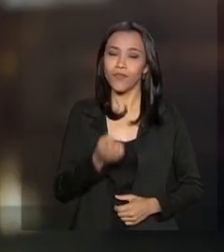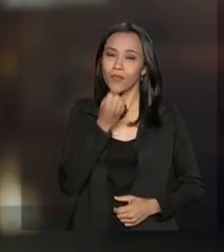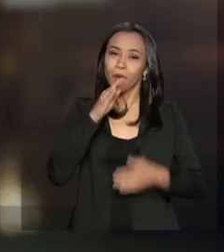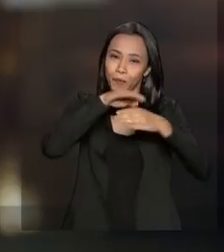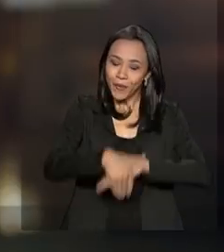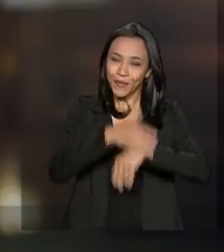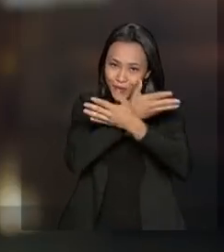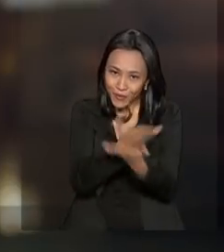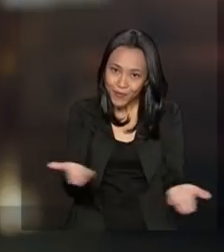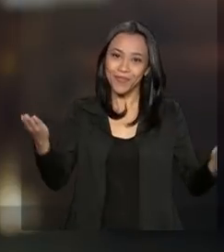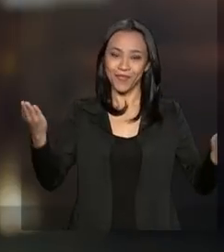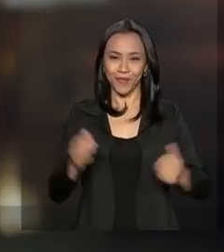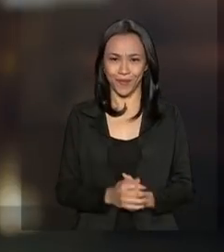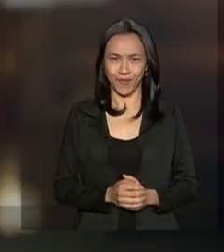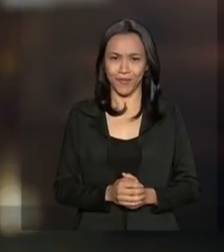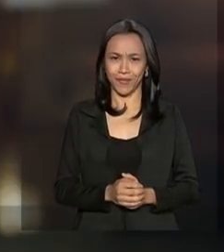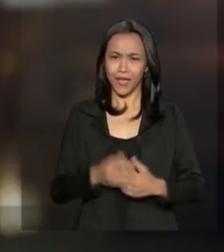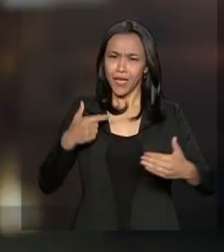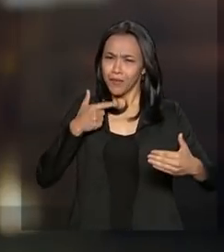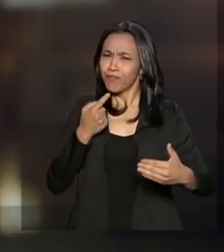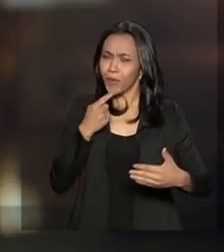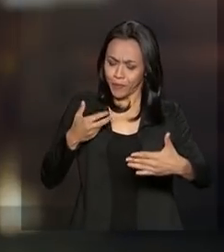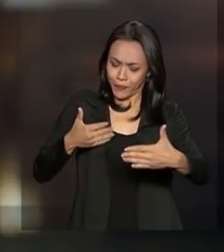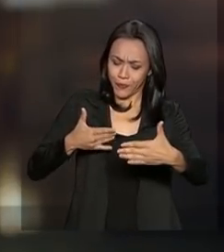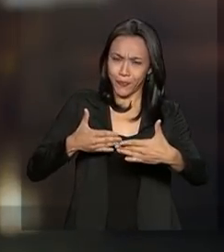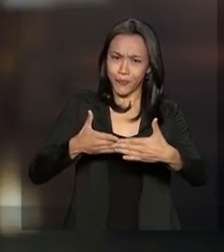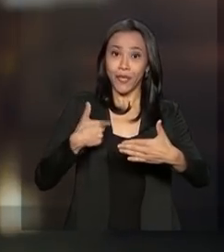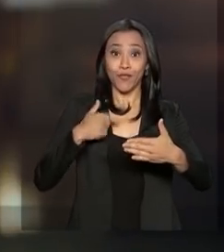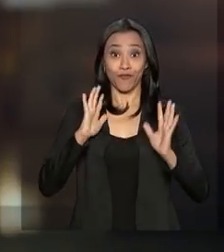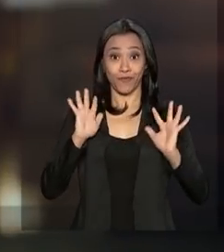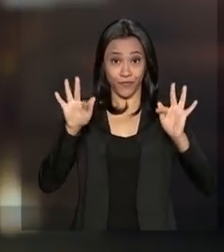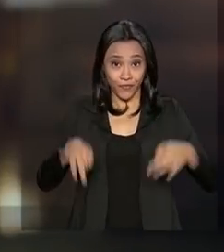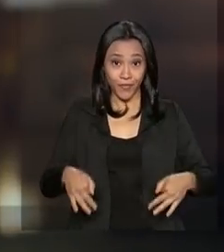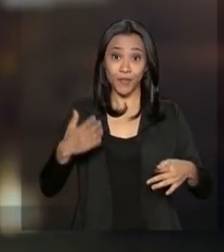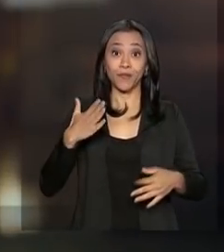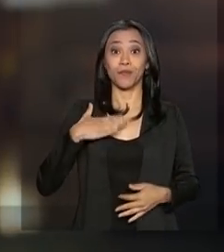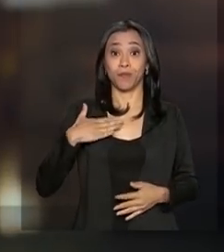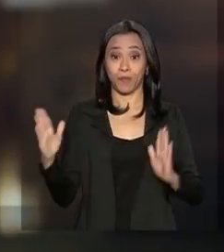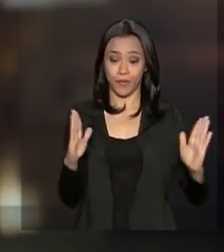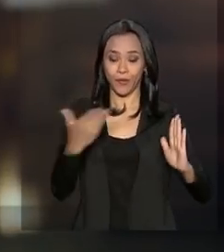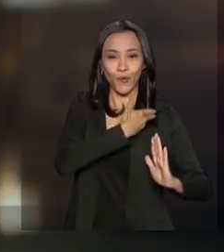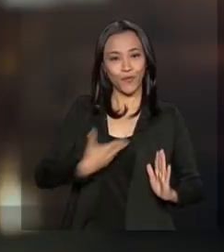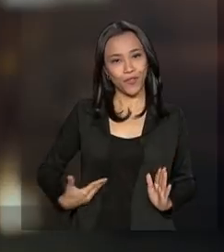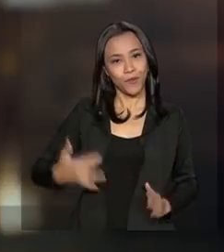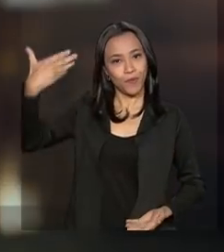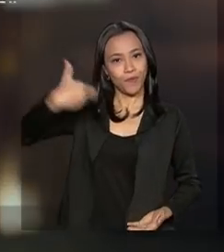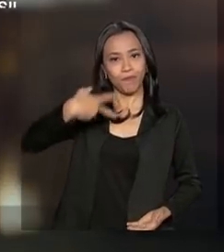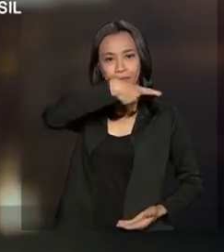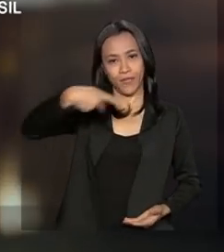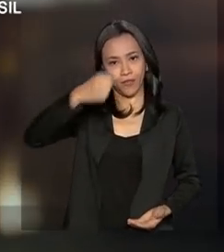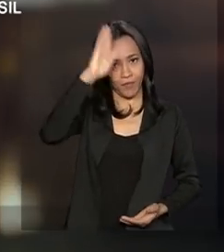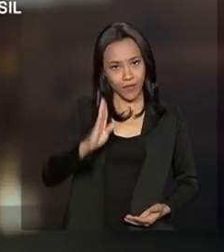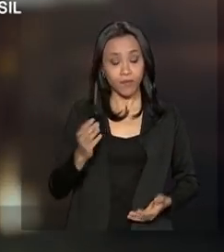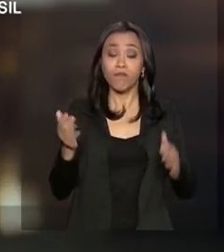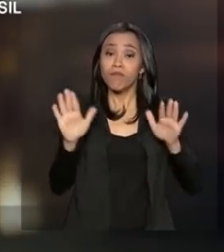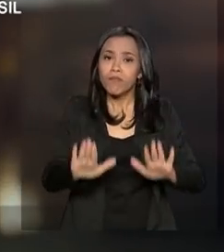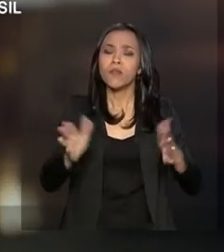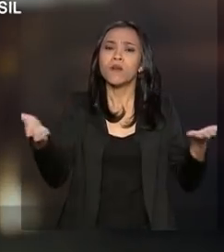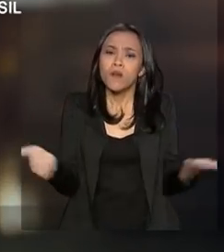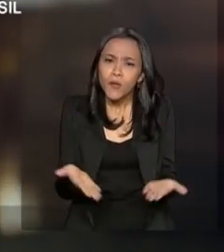Boa noite a todos. Dentro de mais alguns dias, encerro meu mandato como presidente do Brasil. Mas,